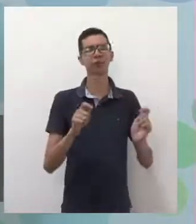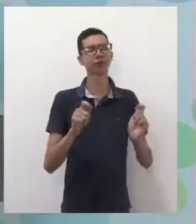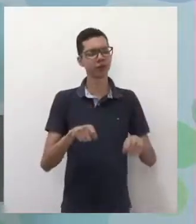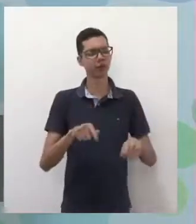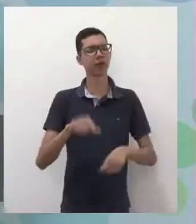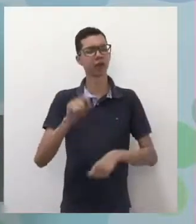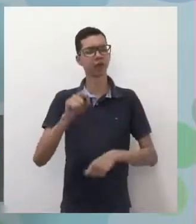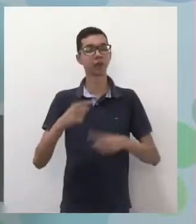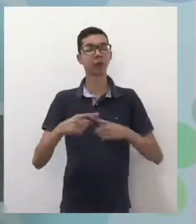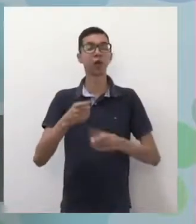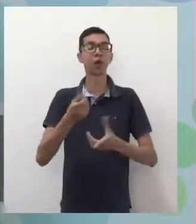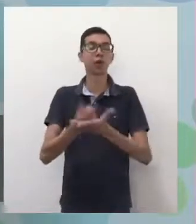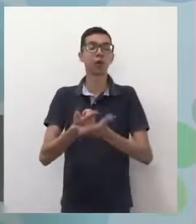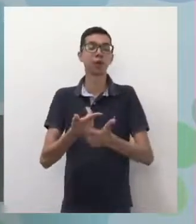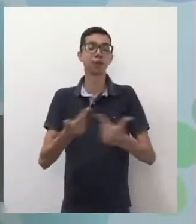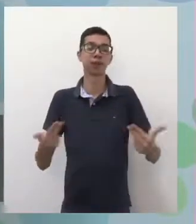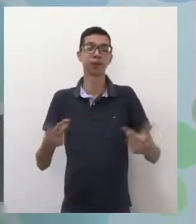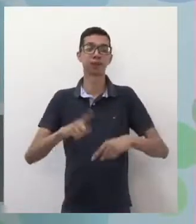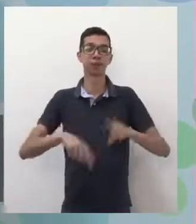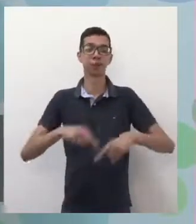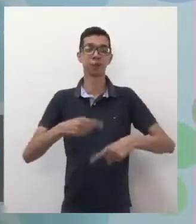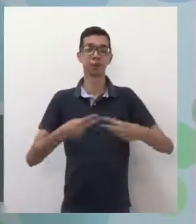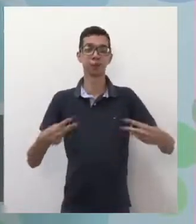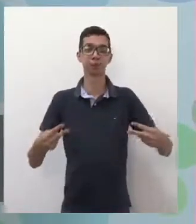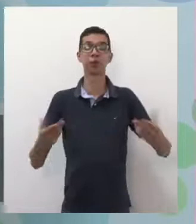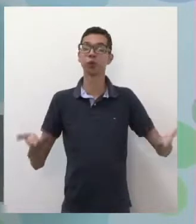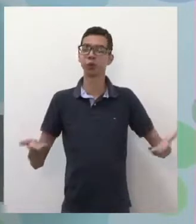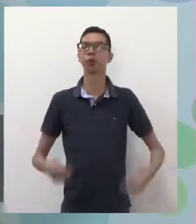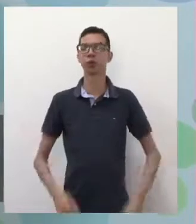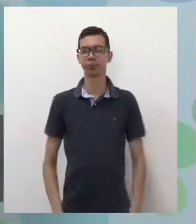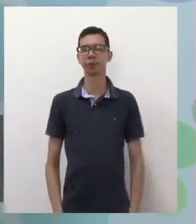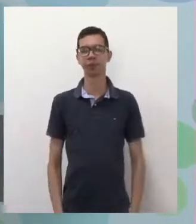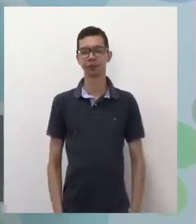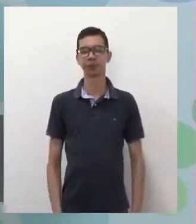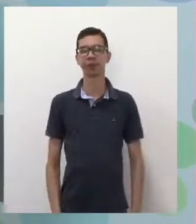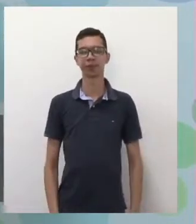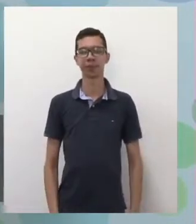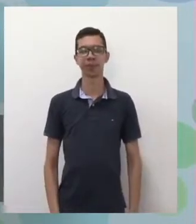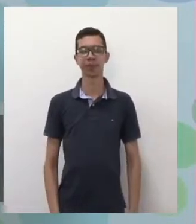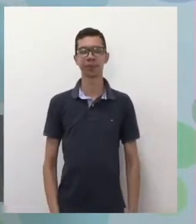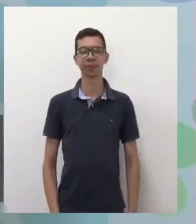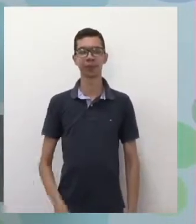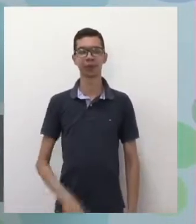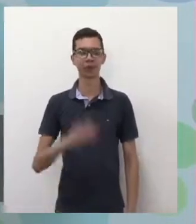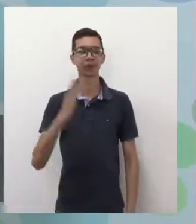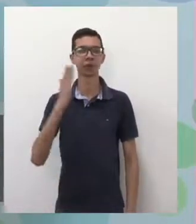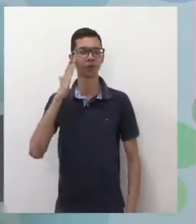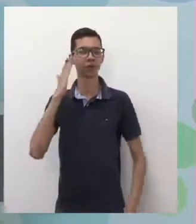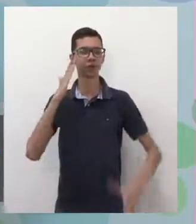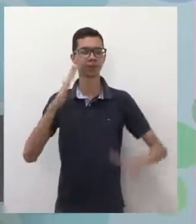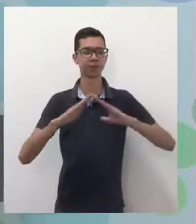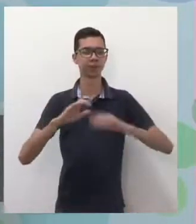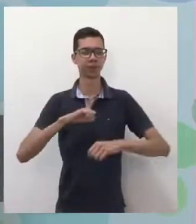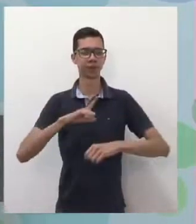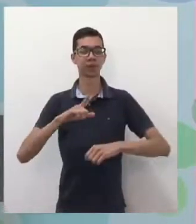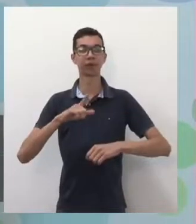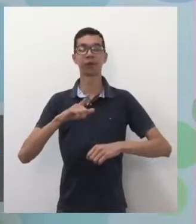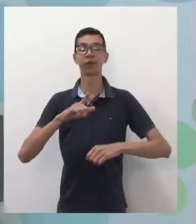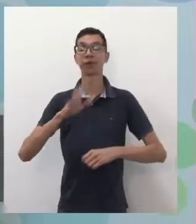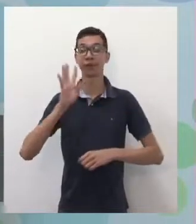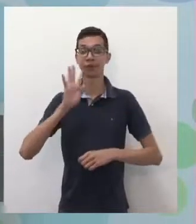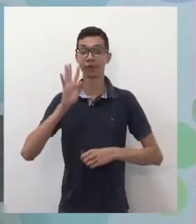você vai comprar um aparelho, ele considera esse tipo de ligação residencial que você tem na sua casa. Legal? Aprendeu mais uma,